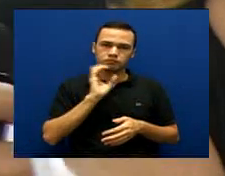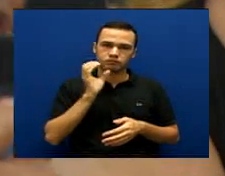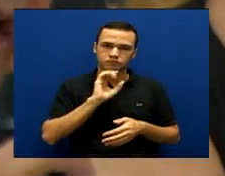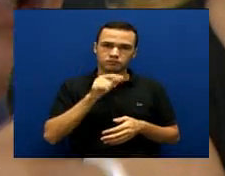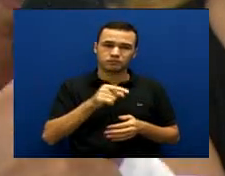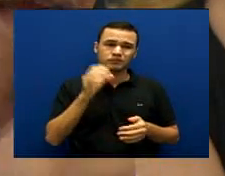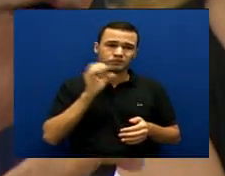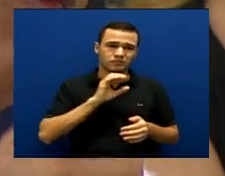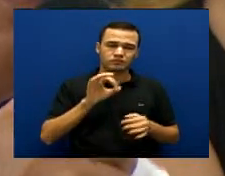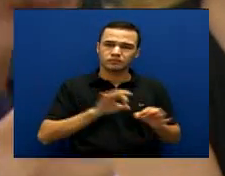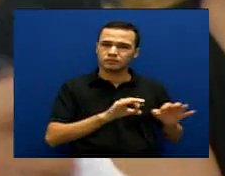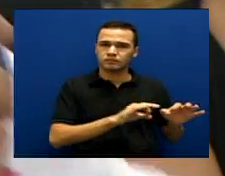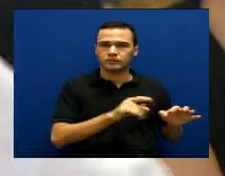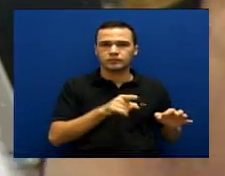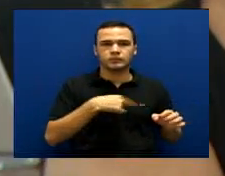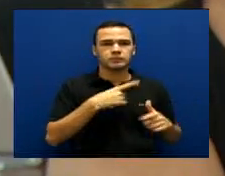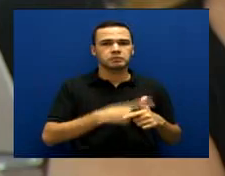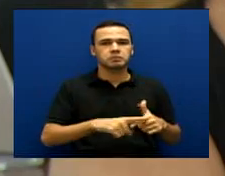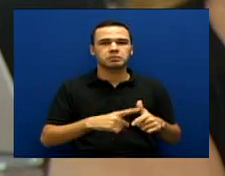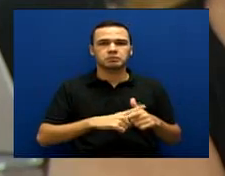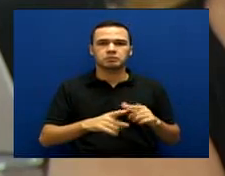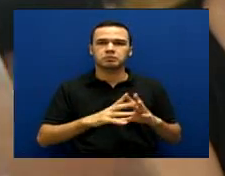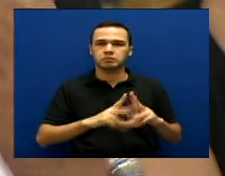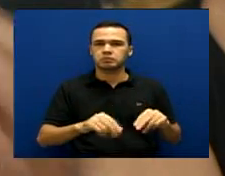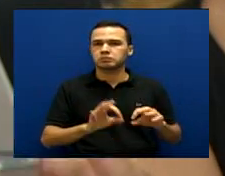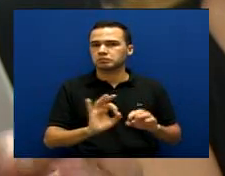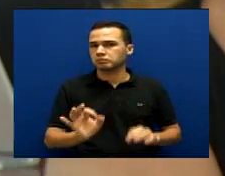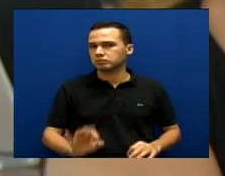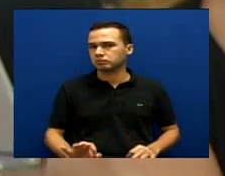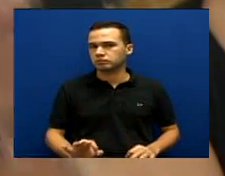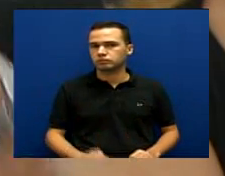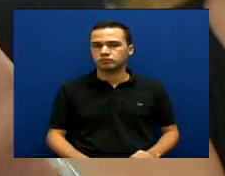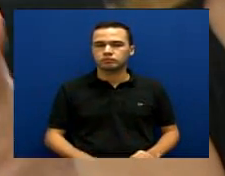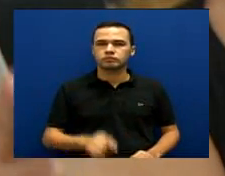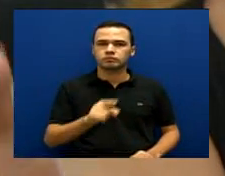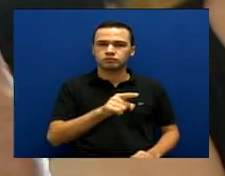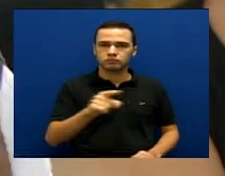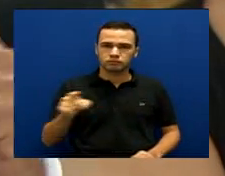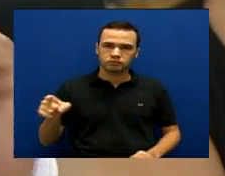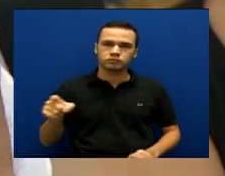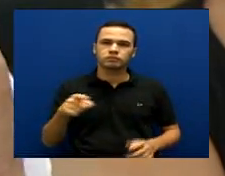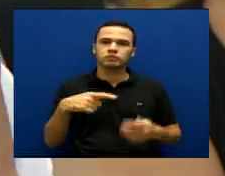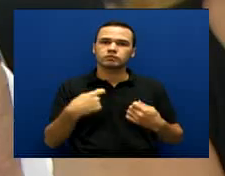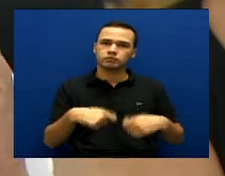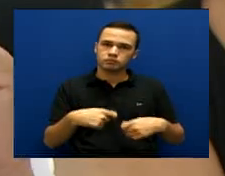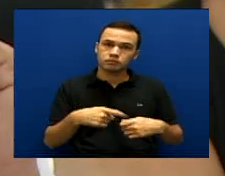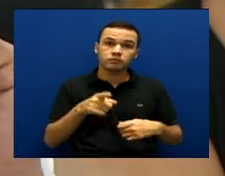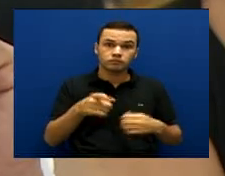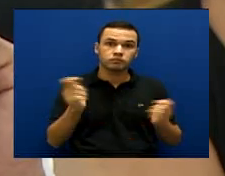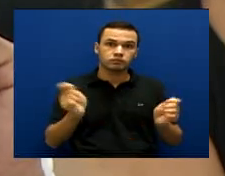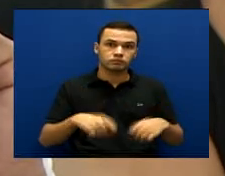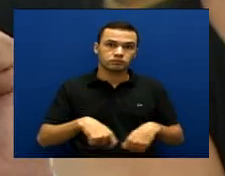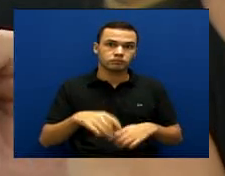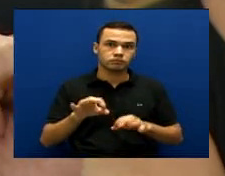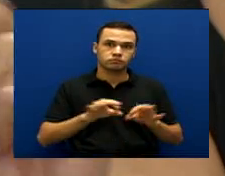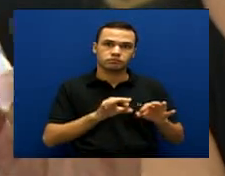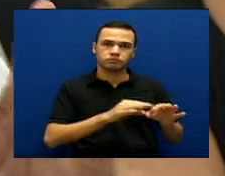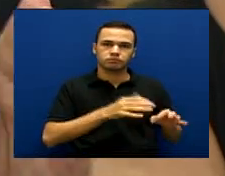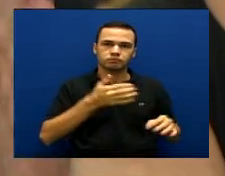cuida de urgência não resolve problemas esse é o grande drama vocês têm uma oportunidade extraordinária